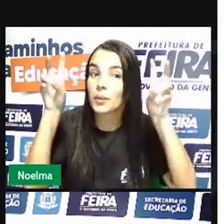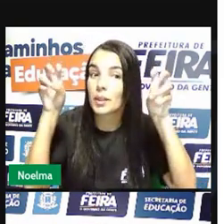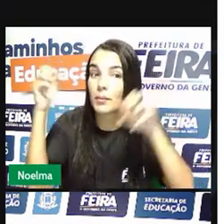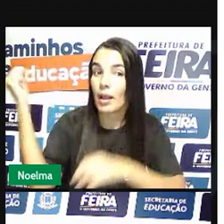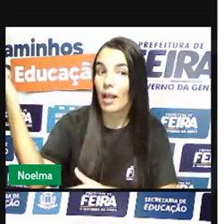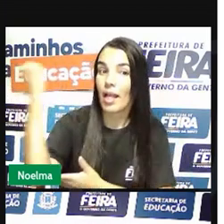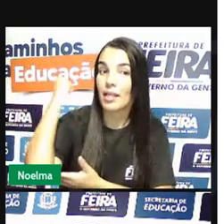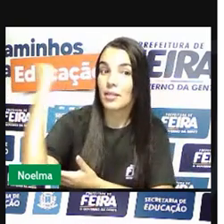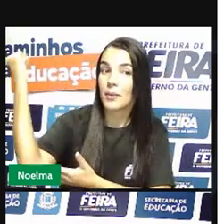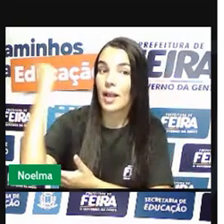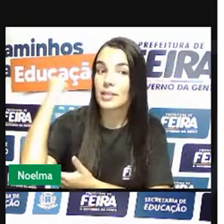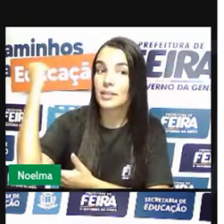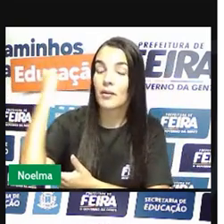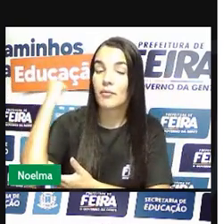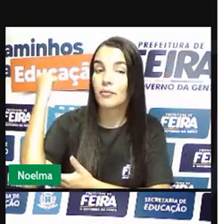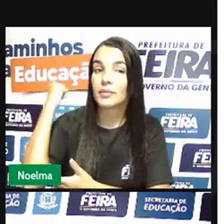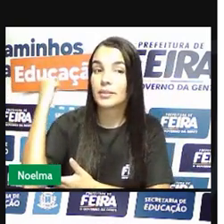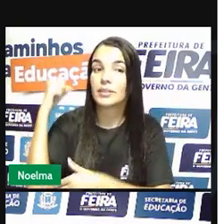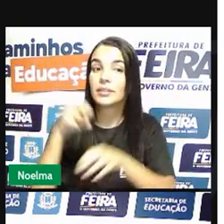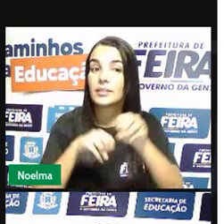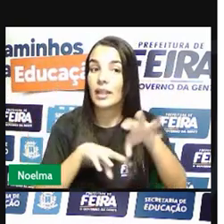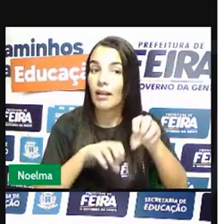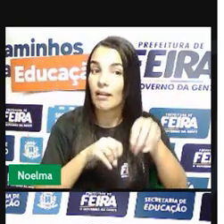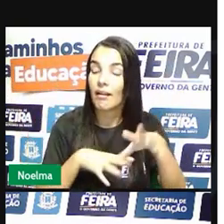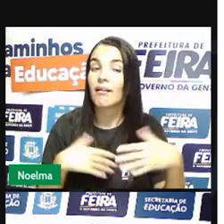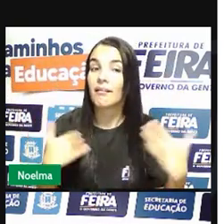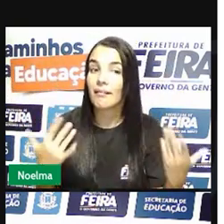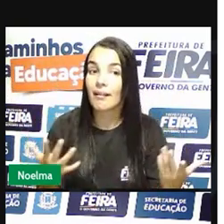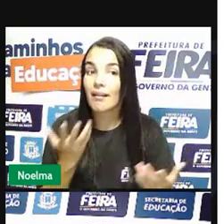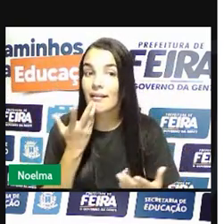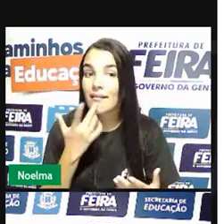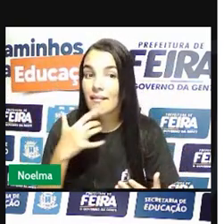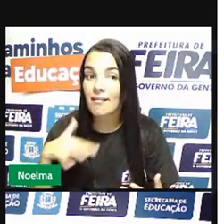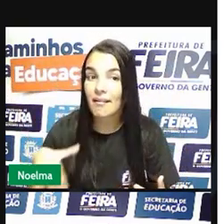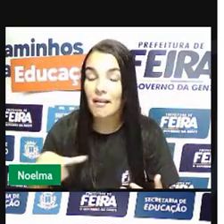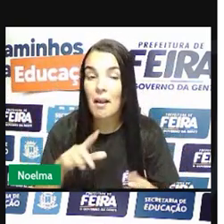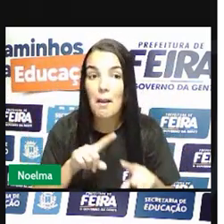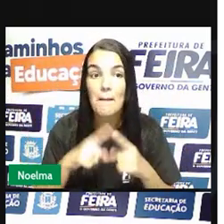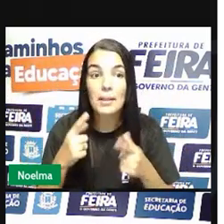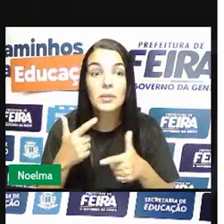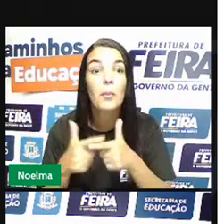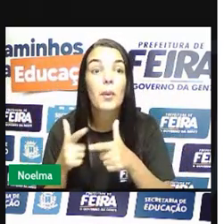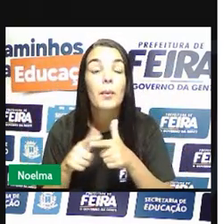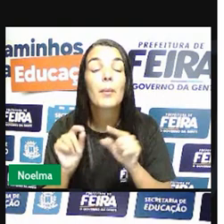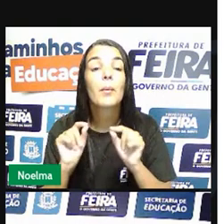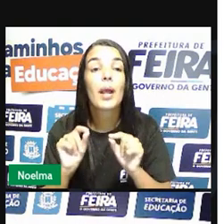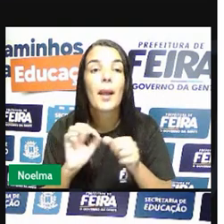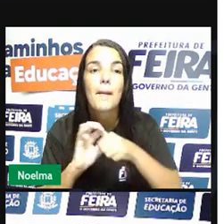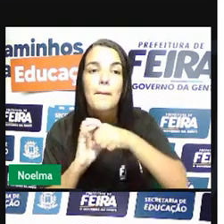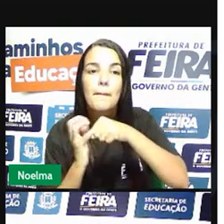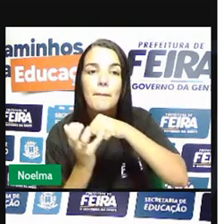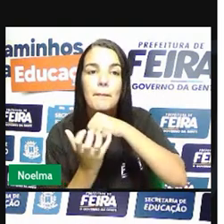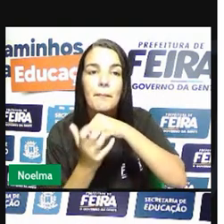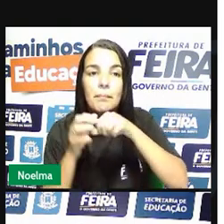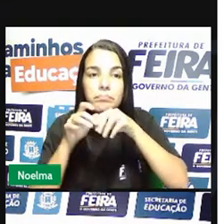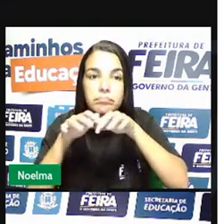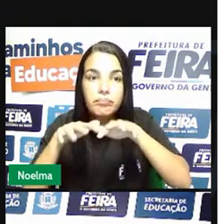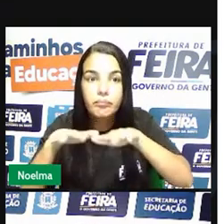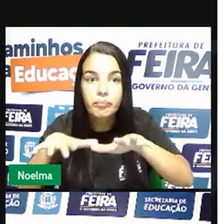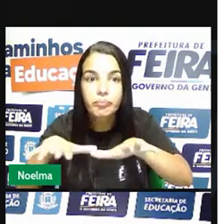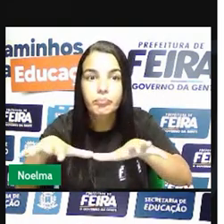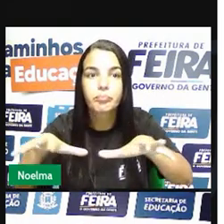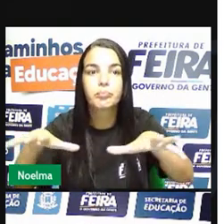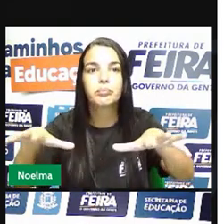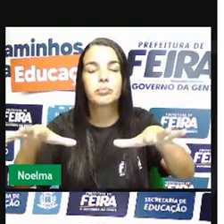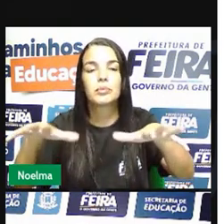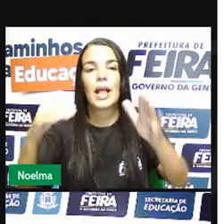física na rotina das crianças. O problema é: a pandemia tem limitado a prática de tais atividades e tem causado